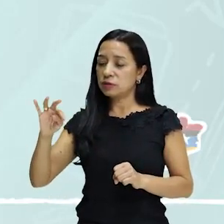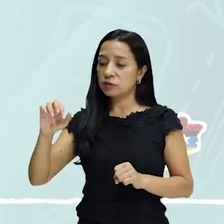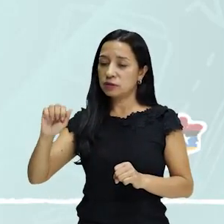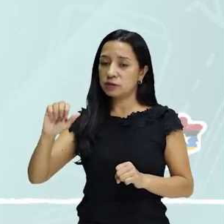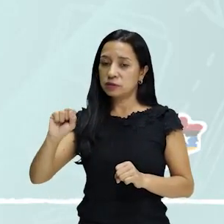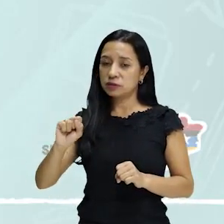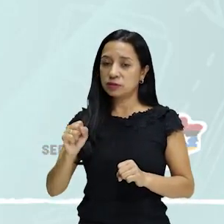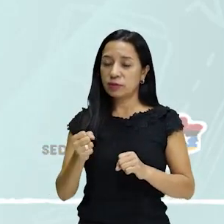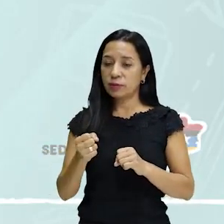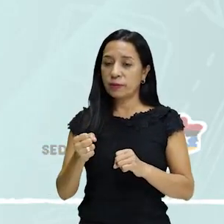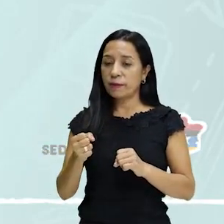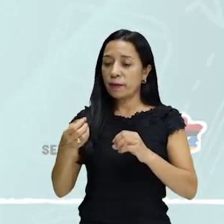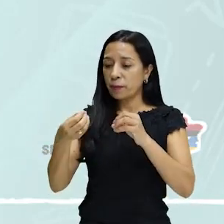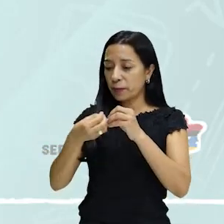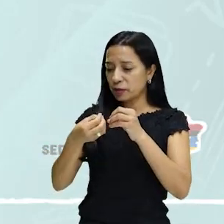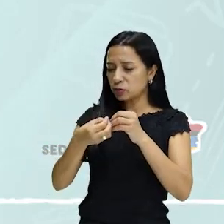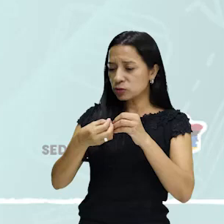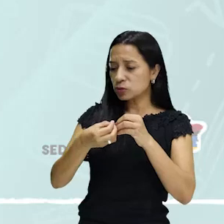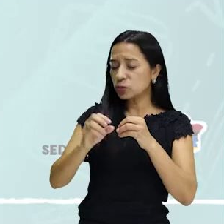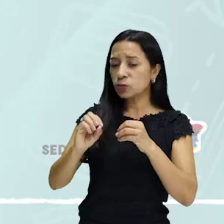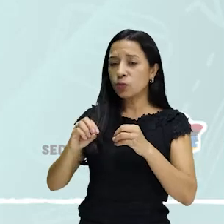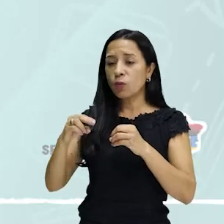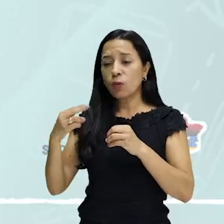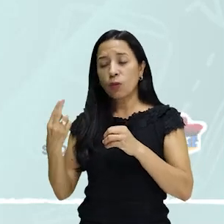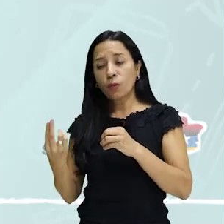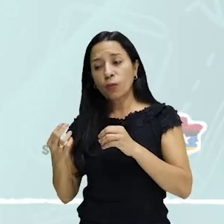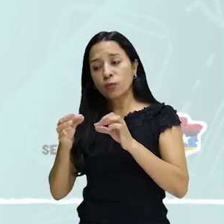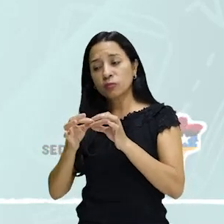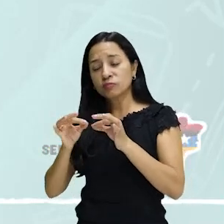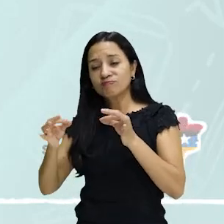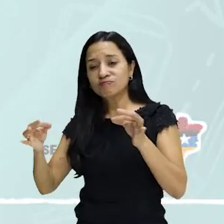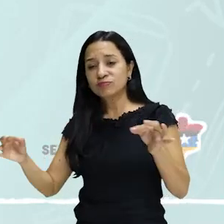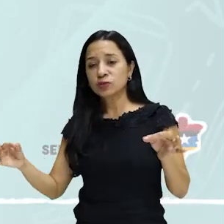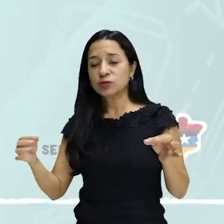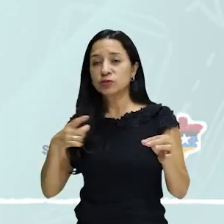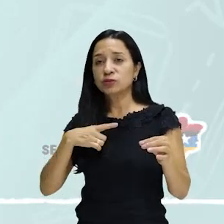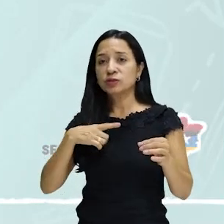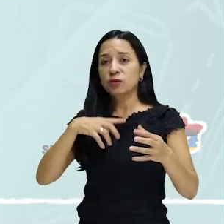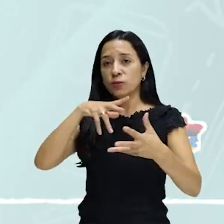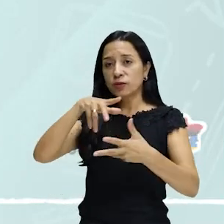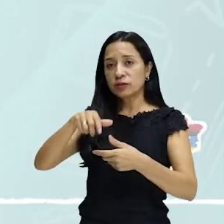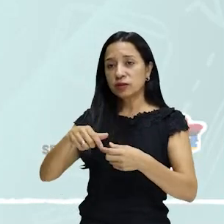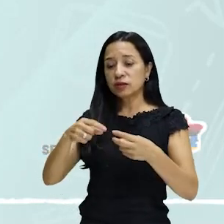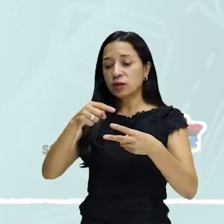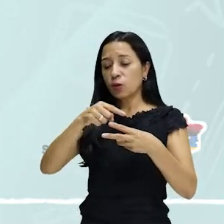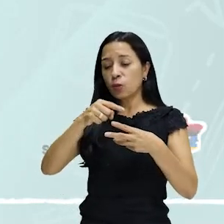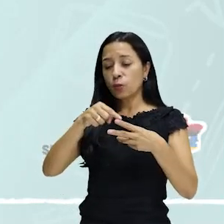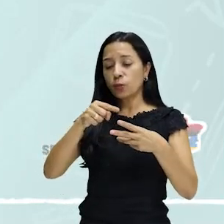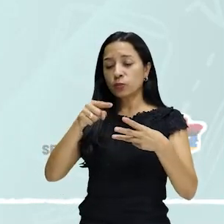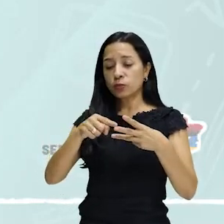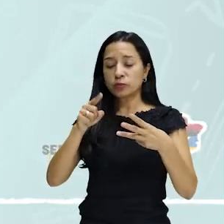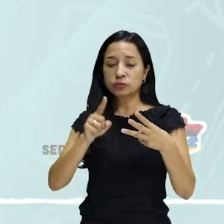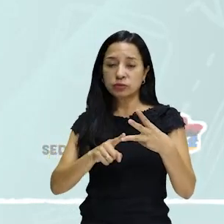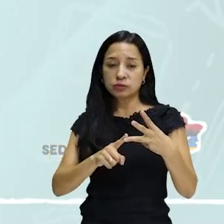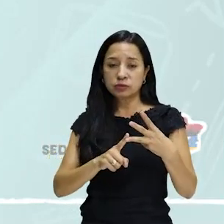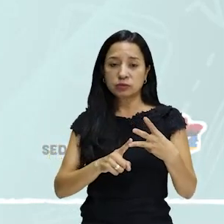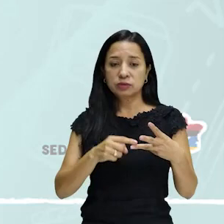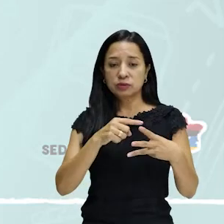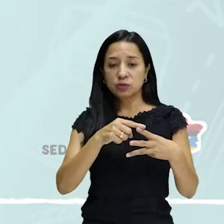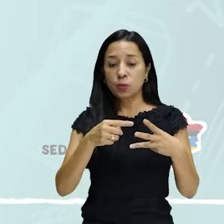mais próximo e outros que estão mais distantes, tá certo? Então nós temos o planeta 1 e 2, 3. Então a distância do planeta 1